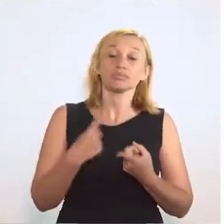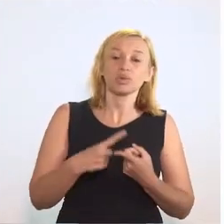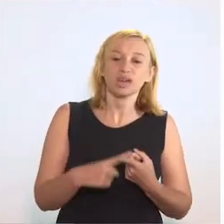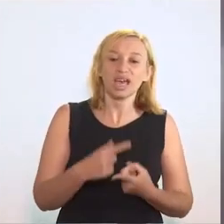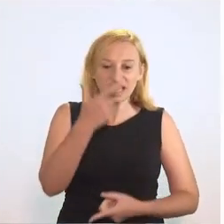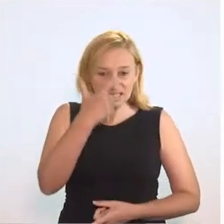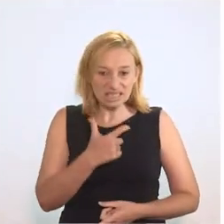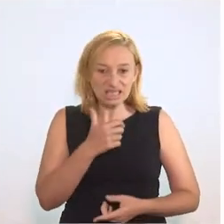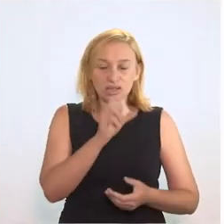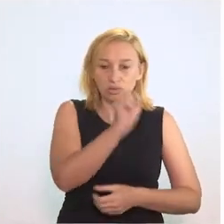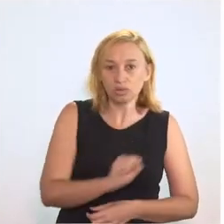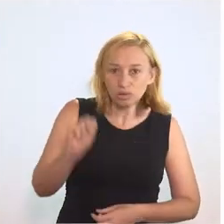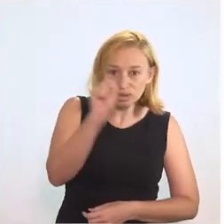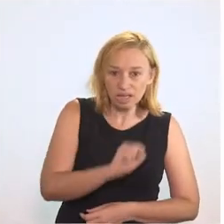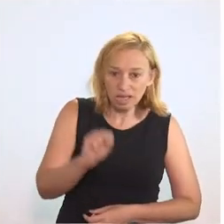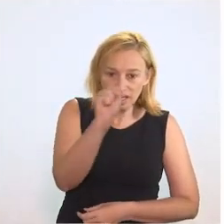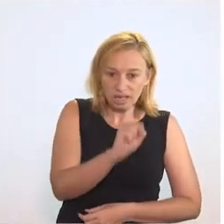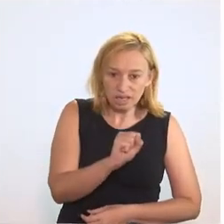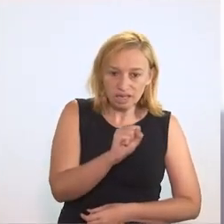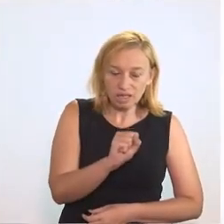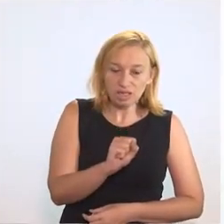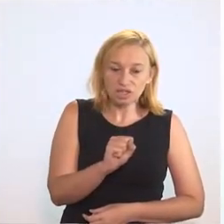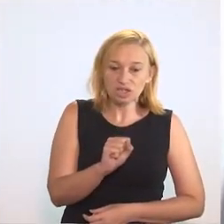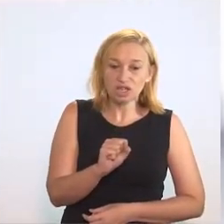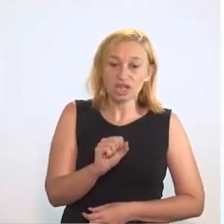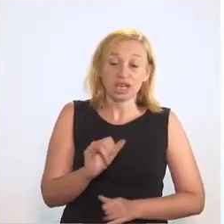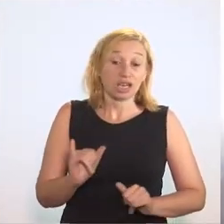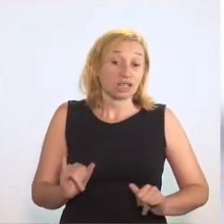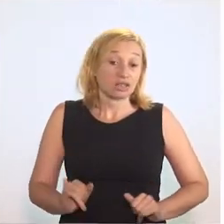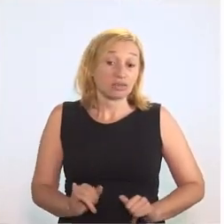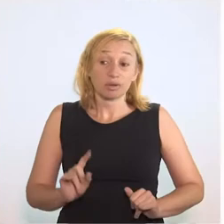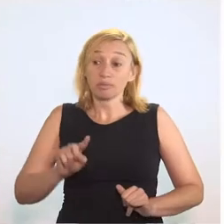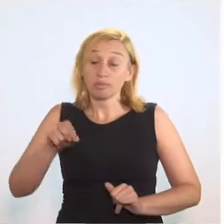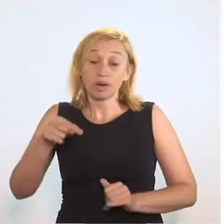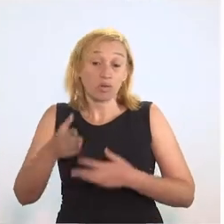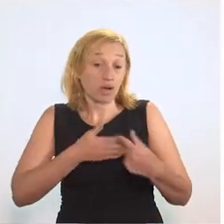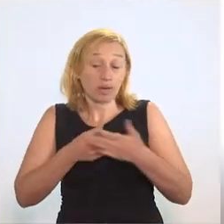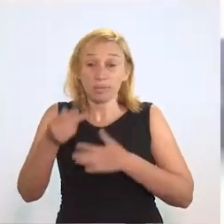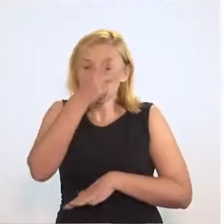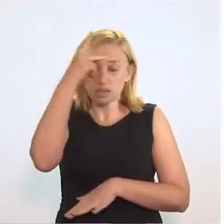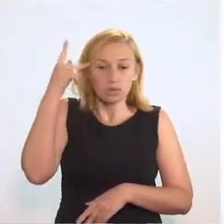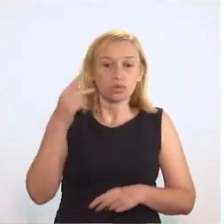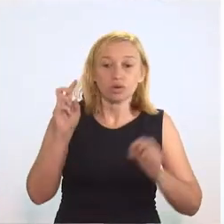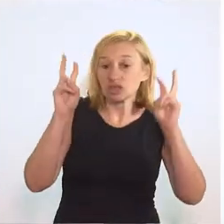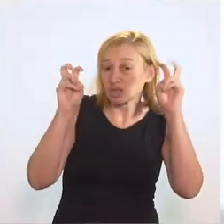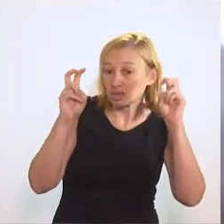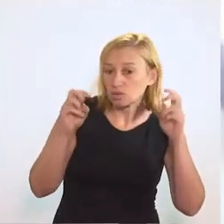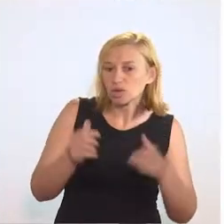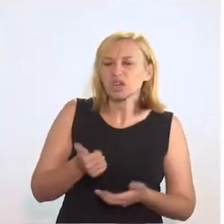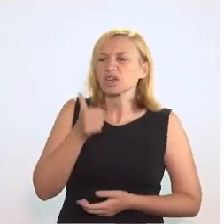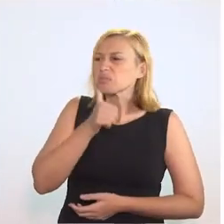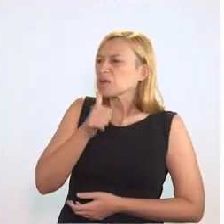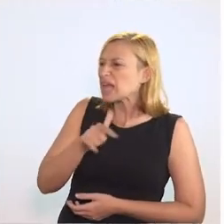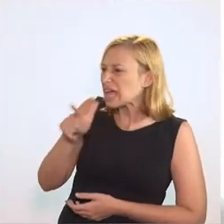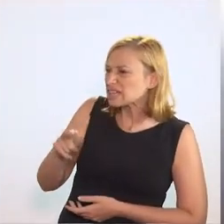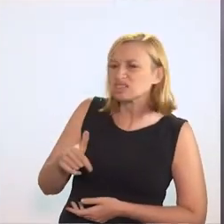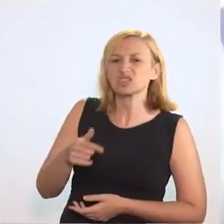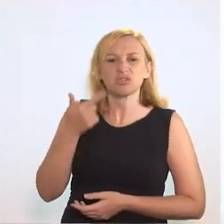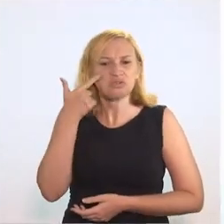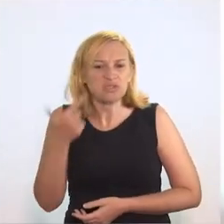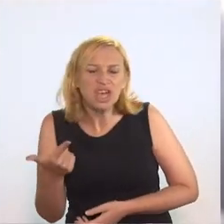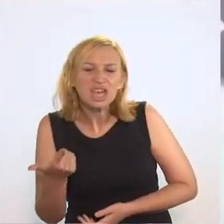ser mãe e estar solteira gera tanto ônus para todo mundo no imaginário. Né? Qual que é a questão? Que mulher é essa que vocês